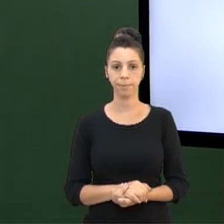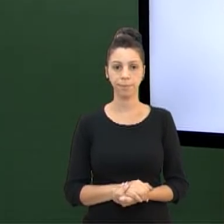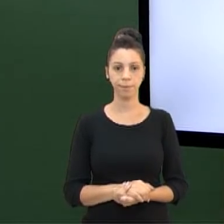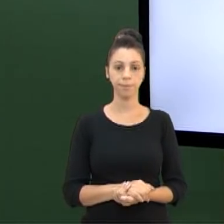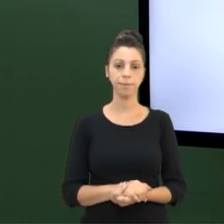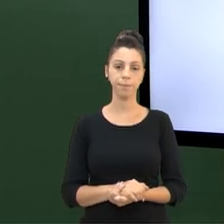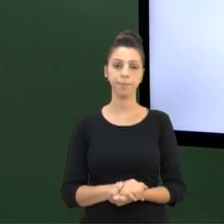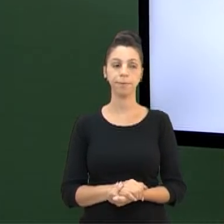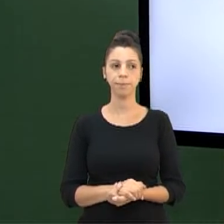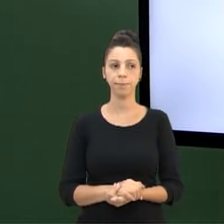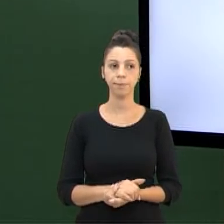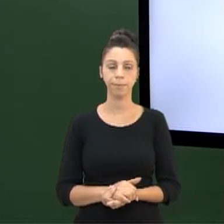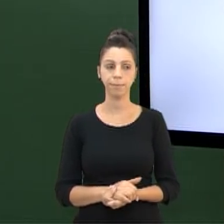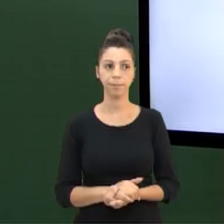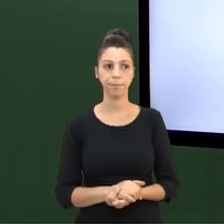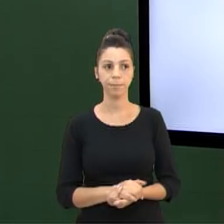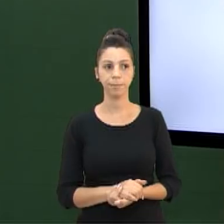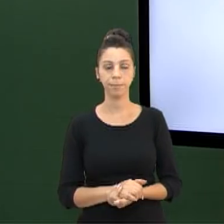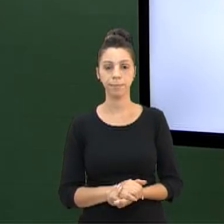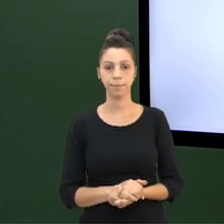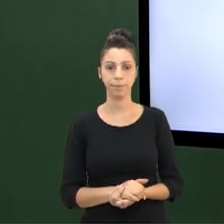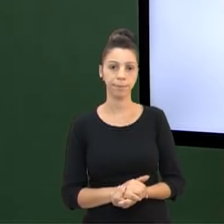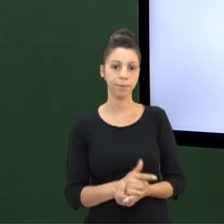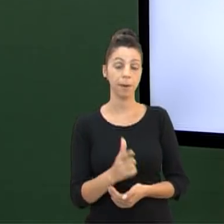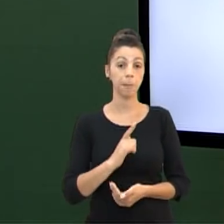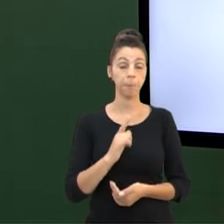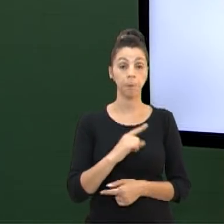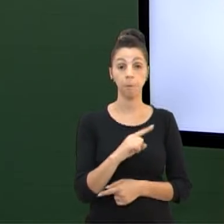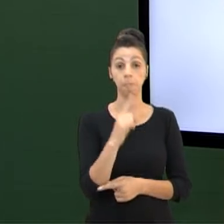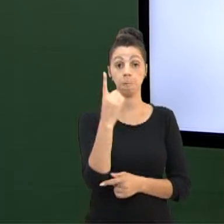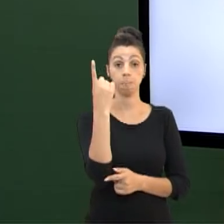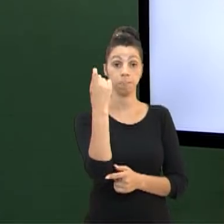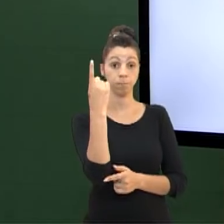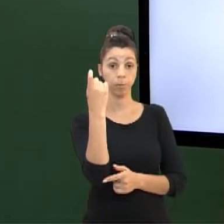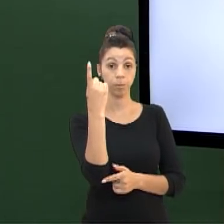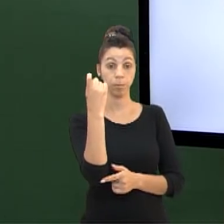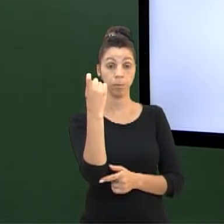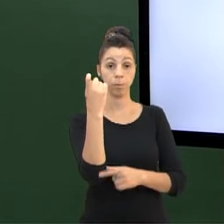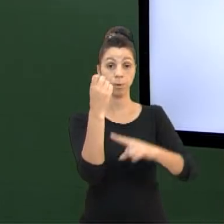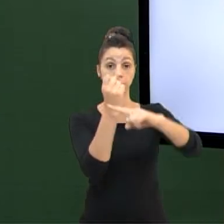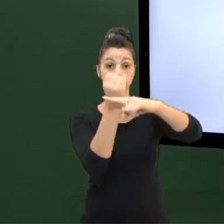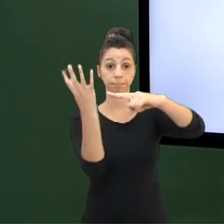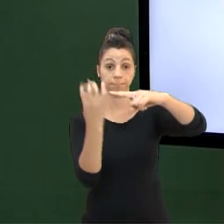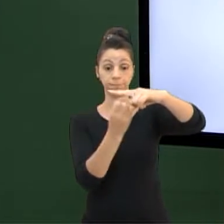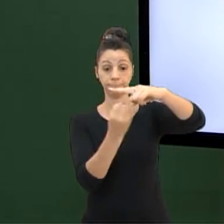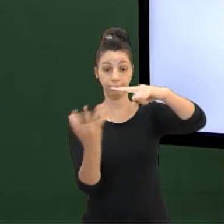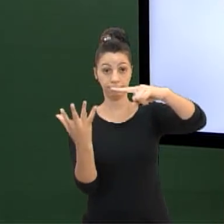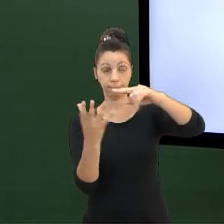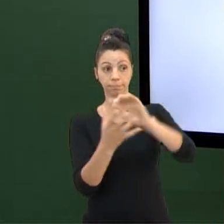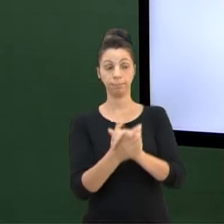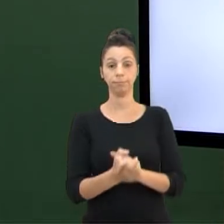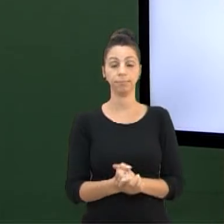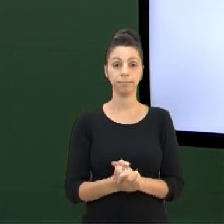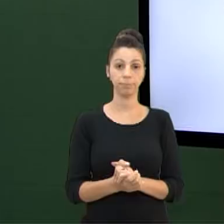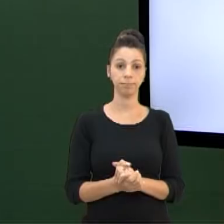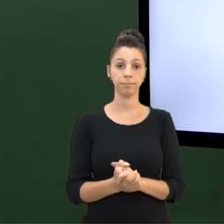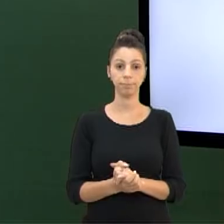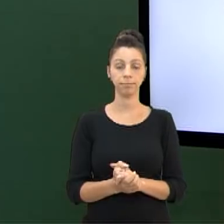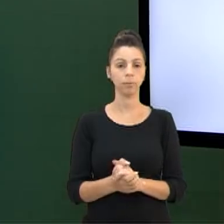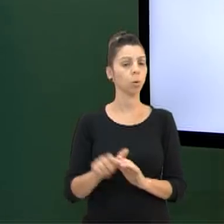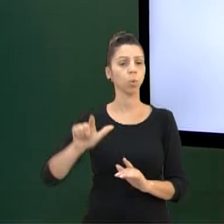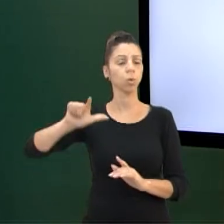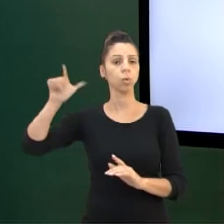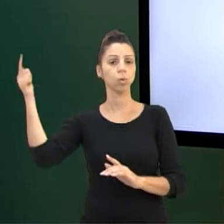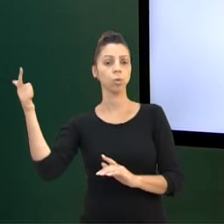momento. Eu tenho aqui uma única fração. E nos outros, eu não possuo